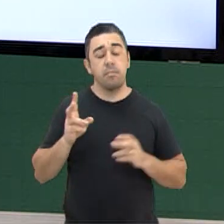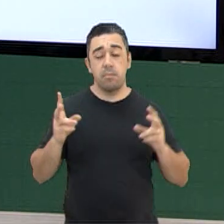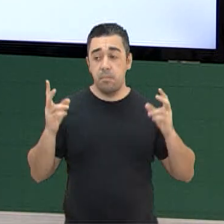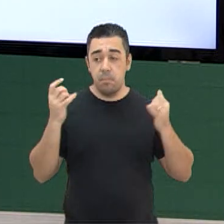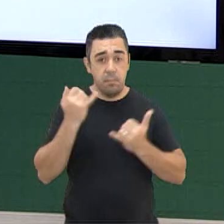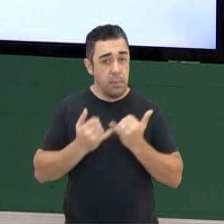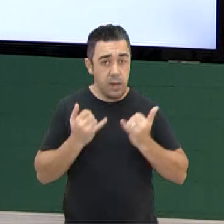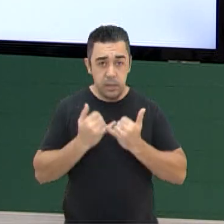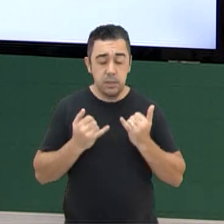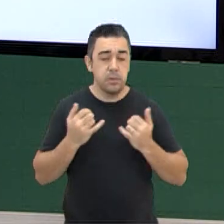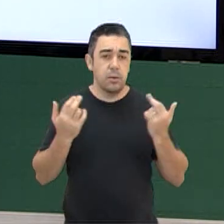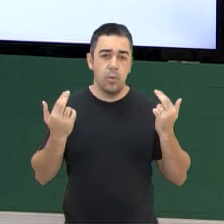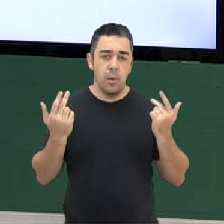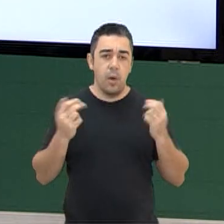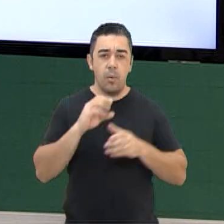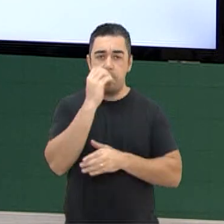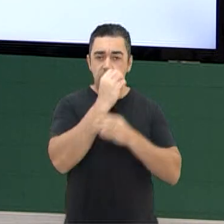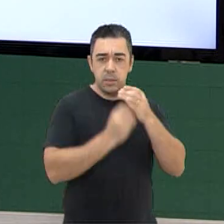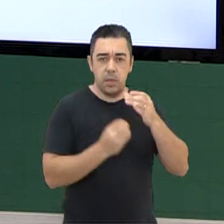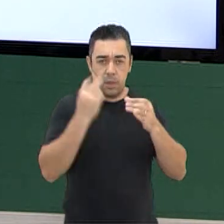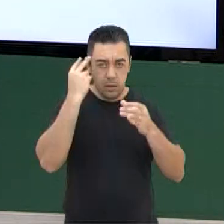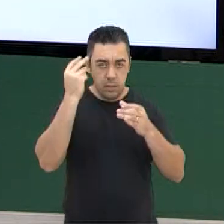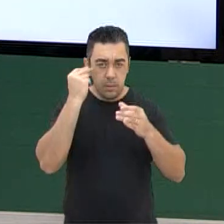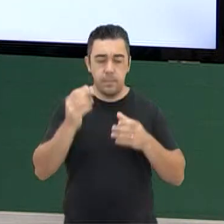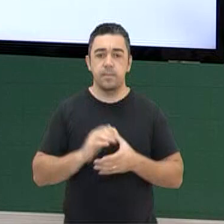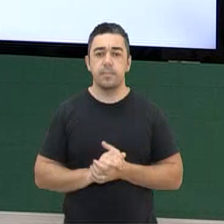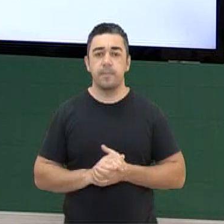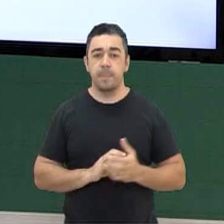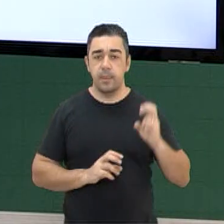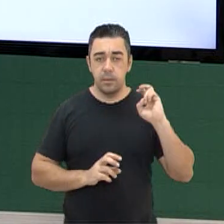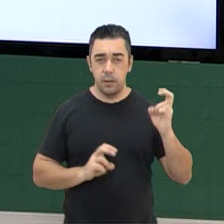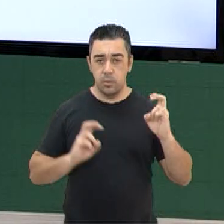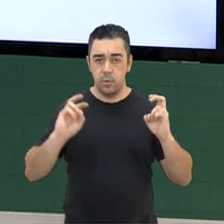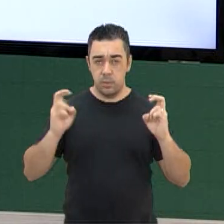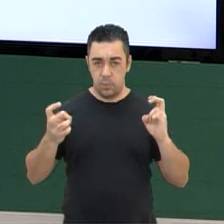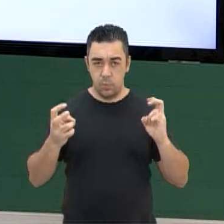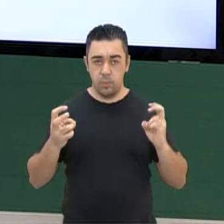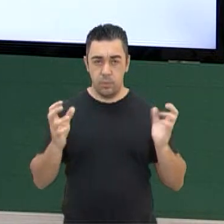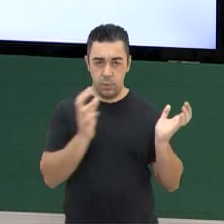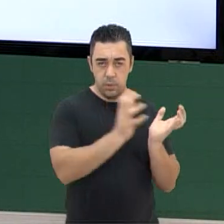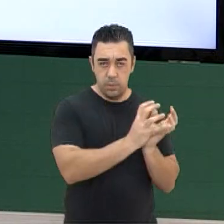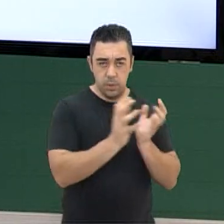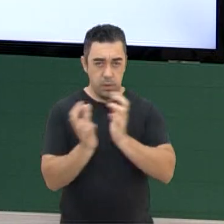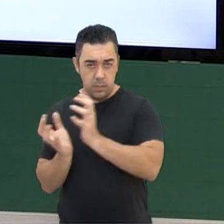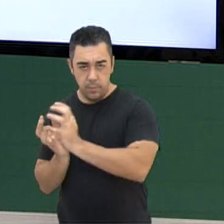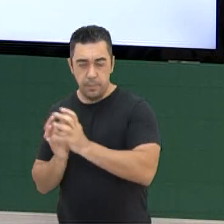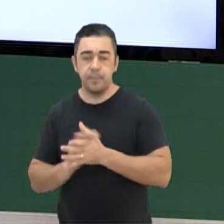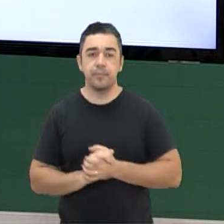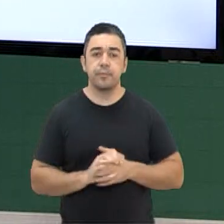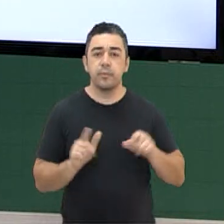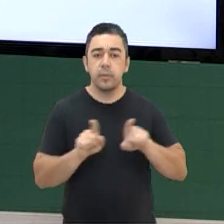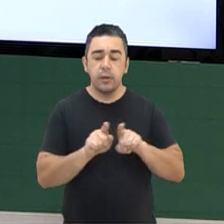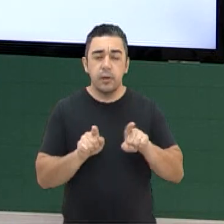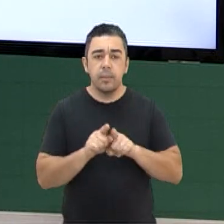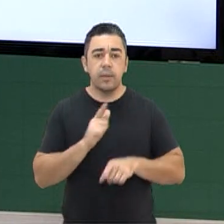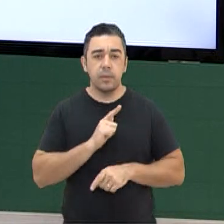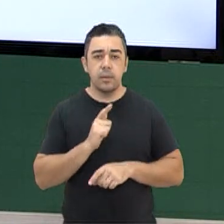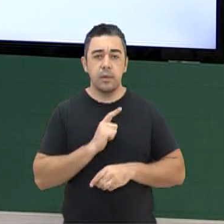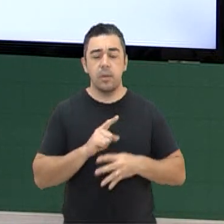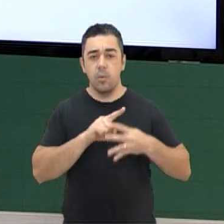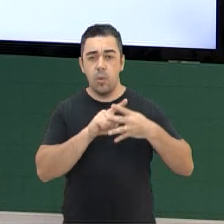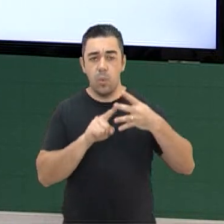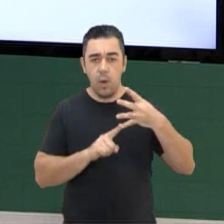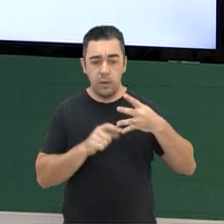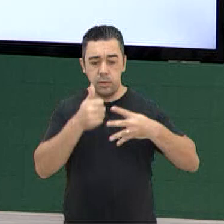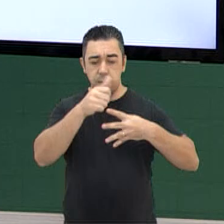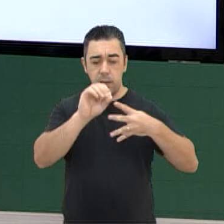o basquetebol tradicional. 5 atletas em cada equipe. Além disso, o jogo possui 4 quartos